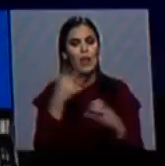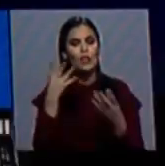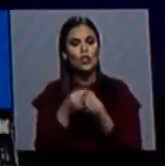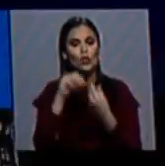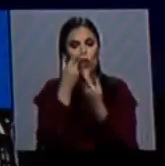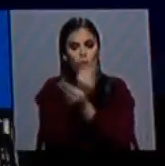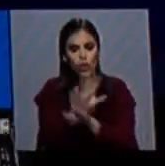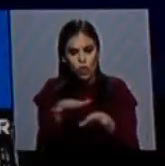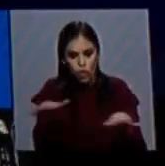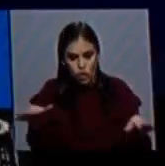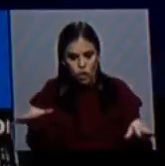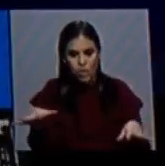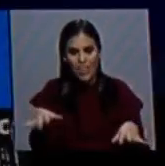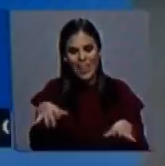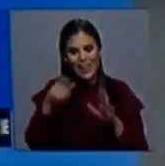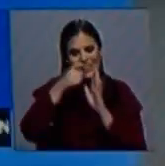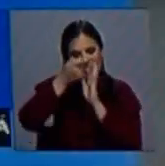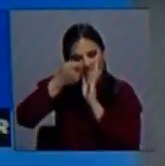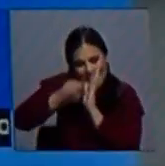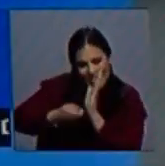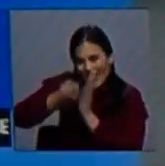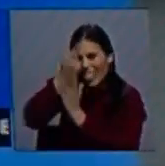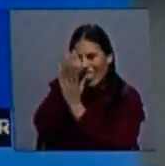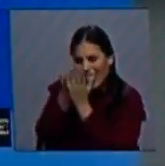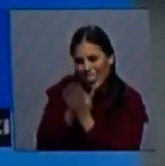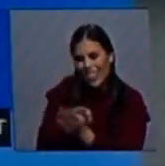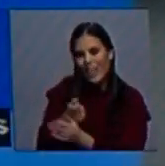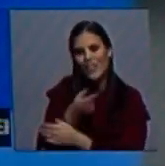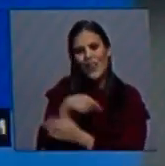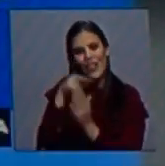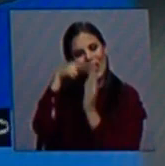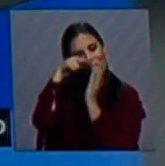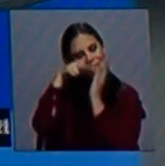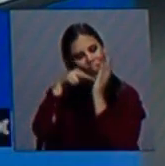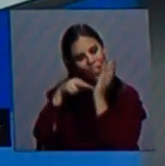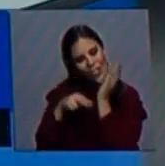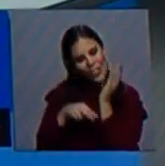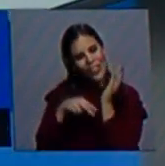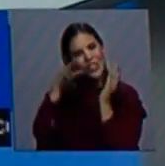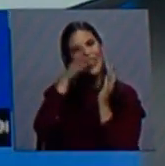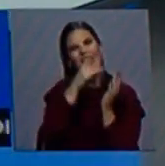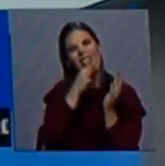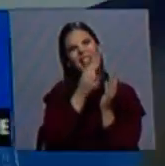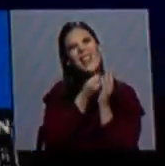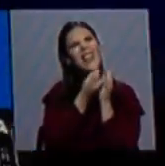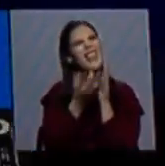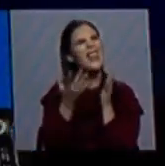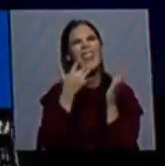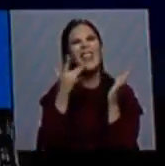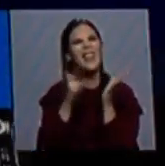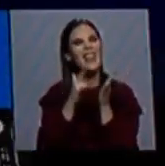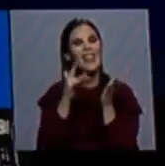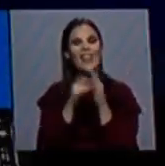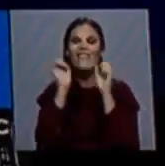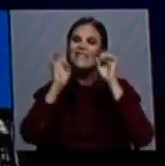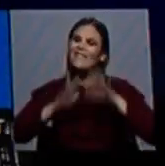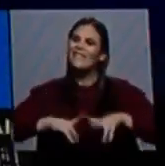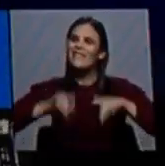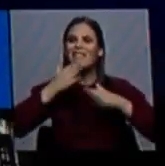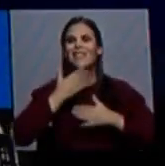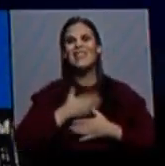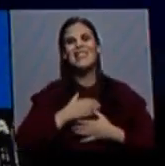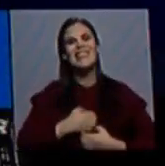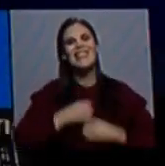com os desenhos e com aquilo que nós depois vemos com tanta cor nos livros da Ajudares? É mágico.